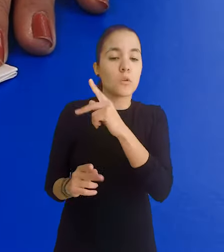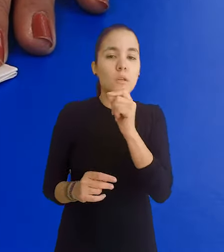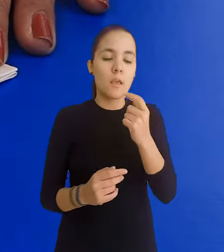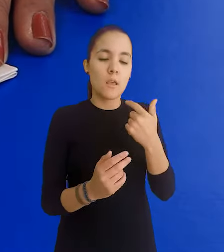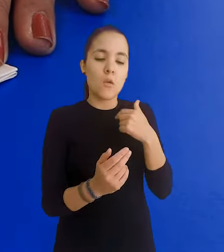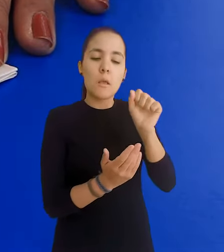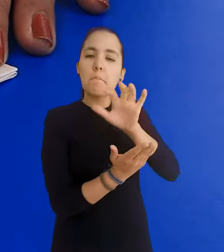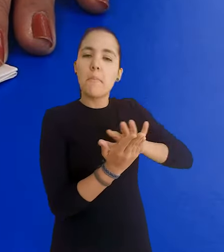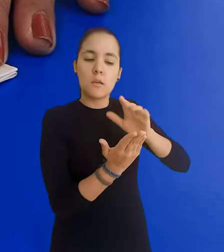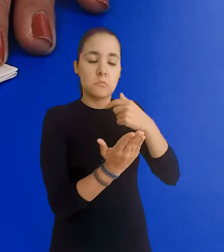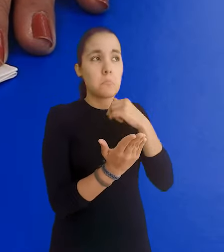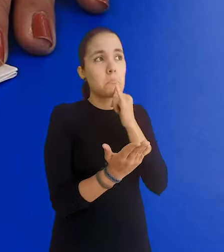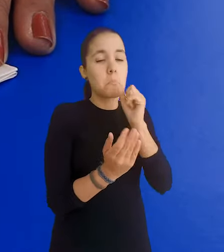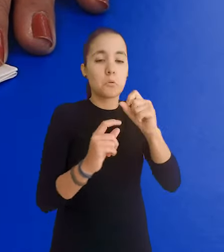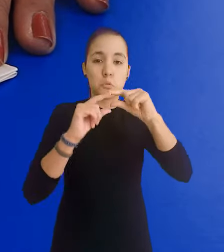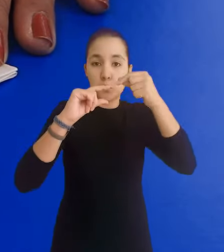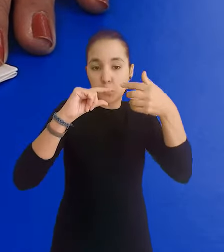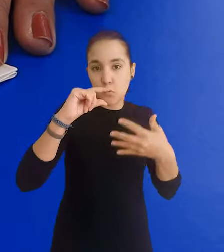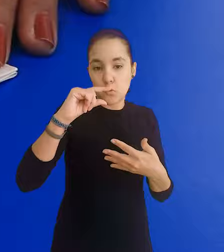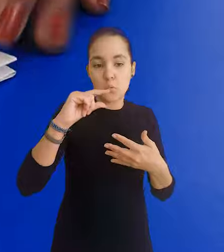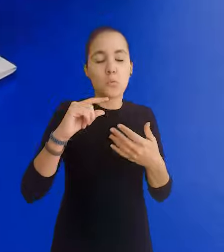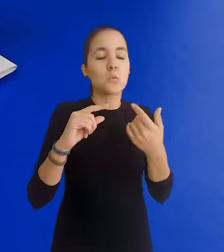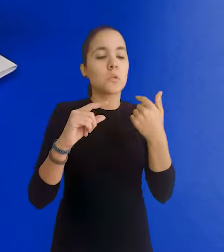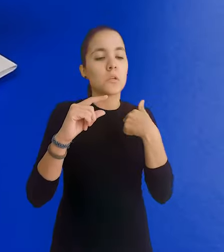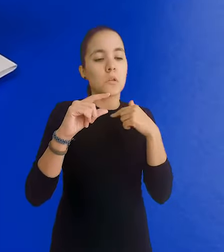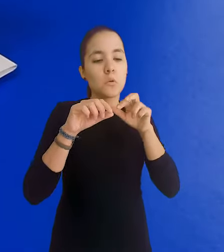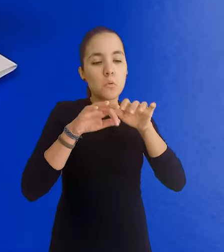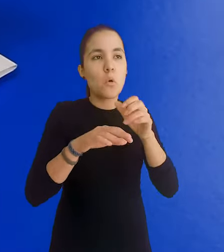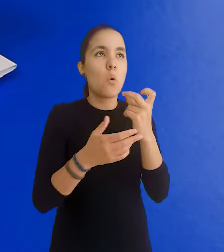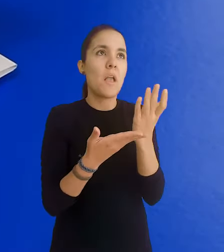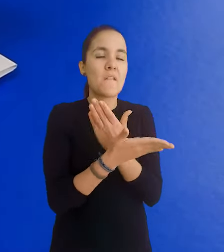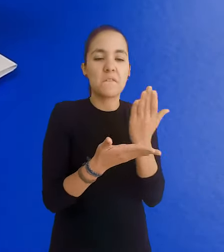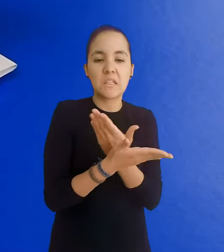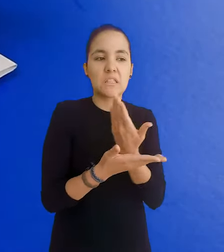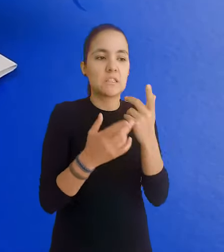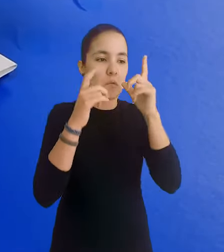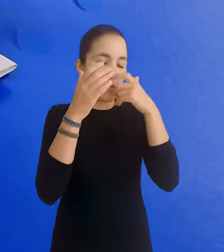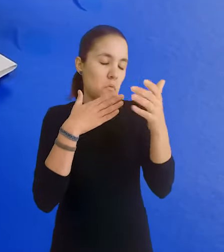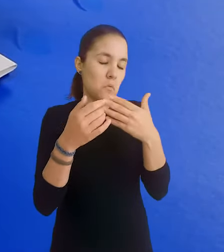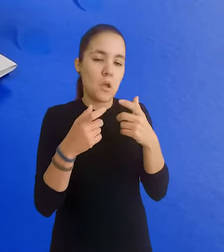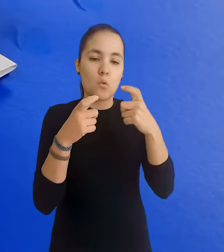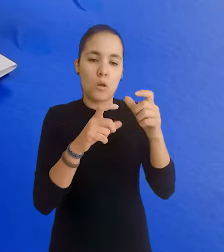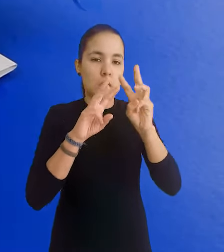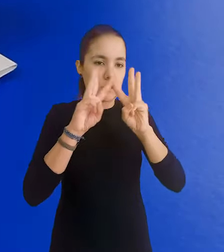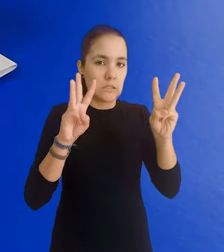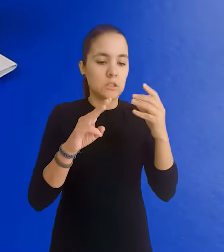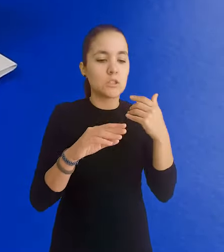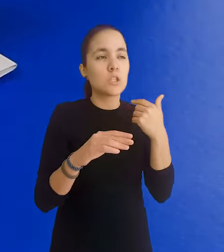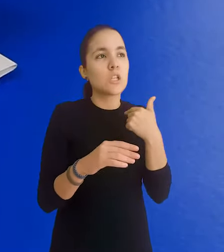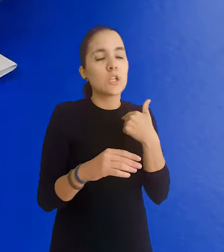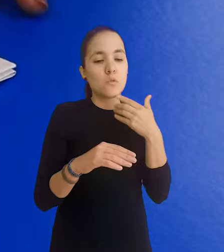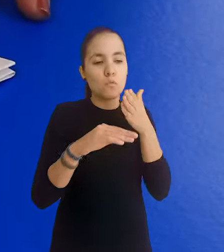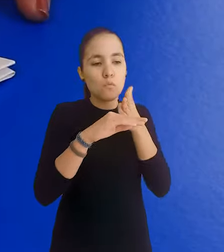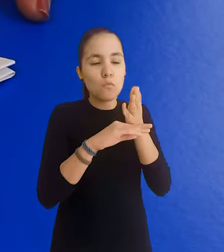imagem. Para isso, você pode selecionar bancos de imagens em revistas, em fotografias que você já tenha, ou até